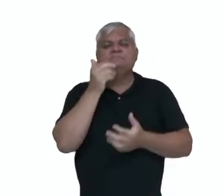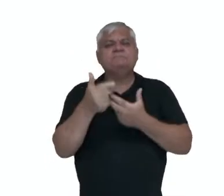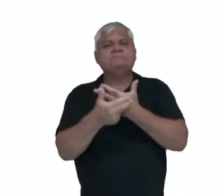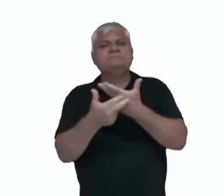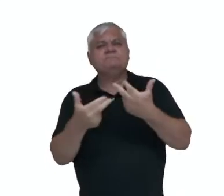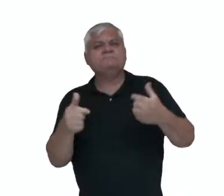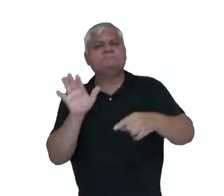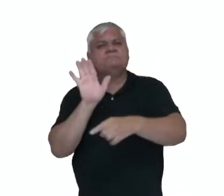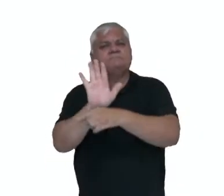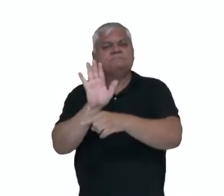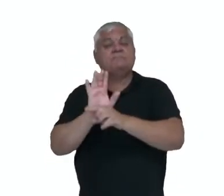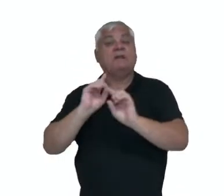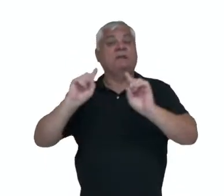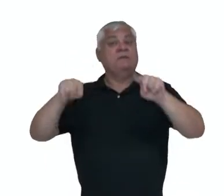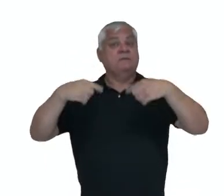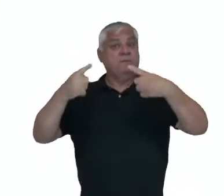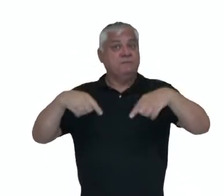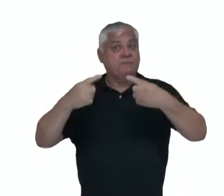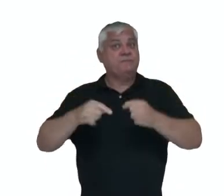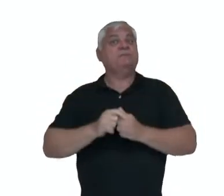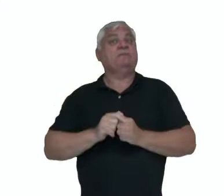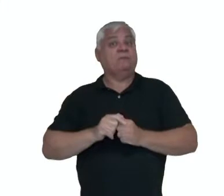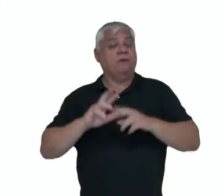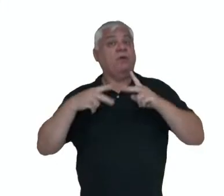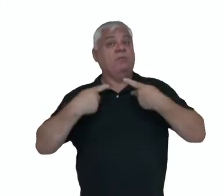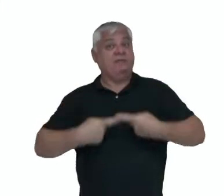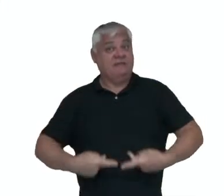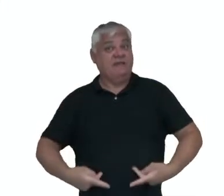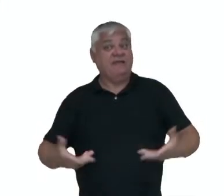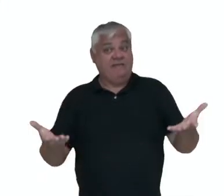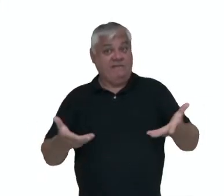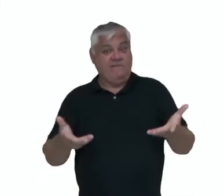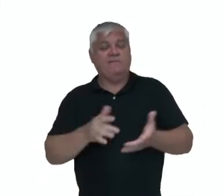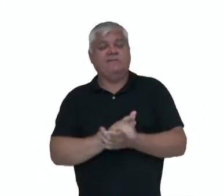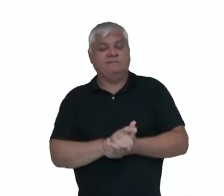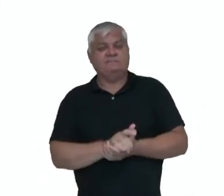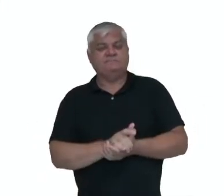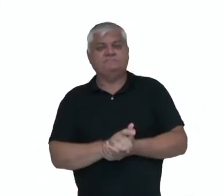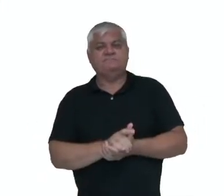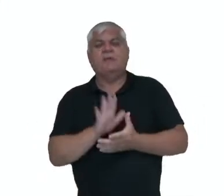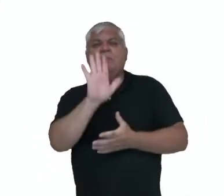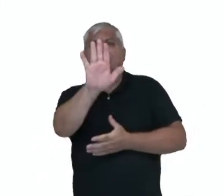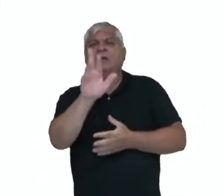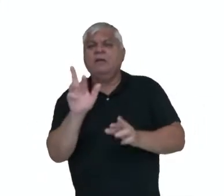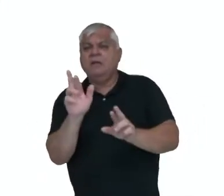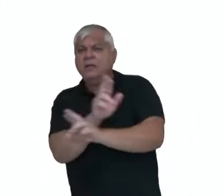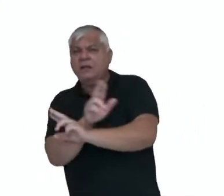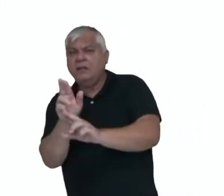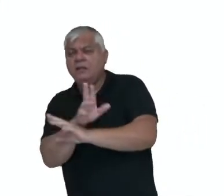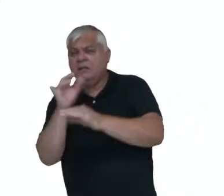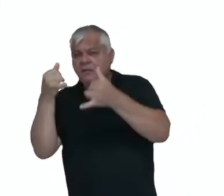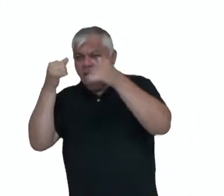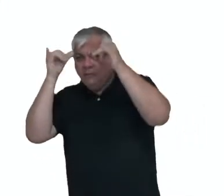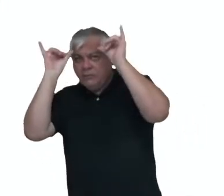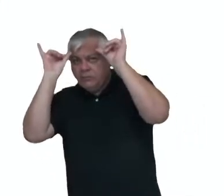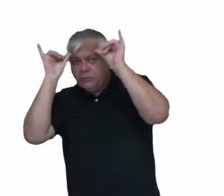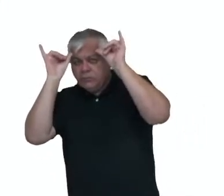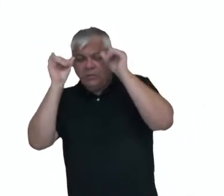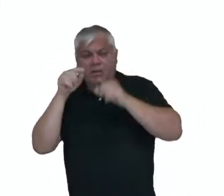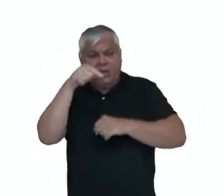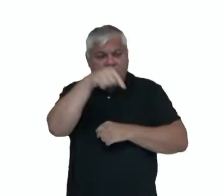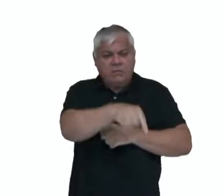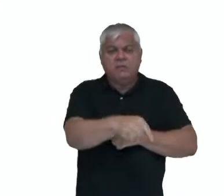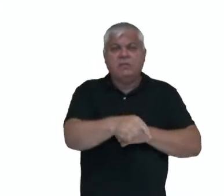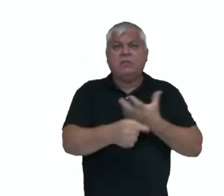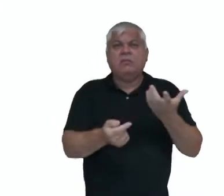crescente é ainda um dos desafios que a humanidade no século XXI. Que relações existem entre pecuária, pela herança dos tempos coloniais,